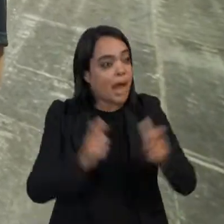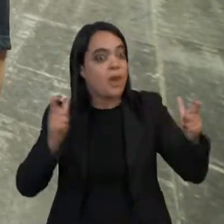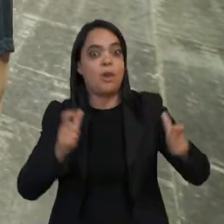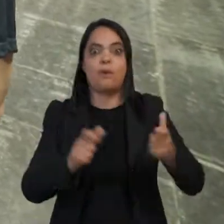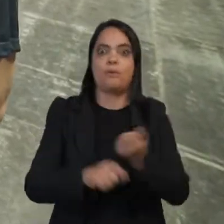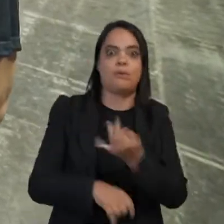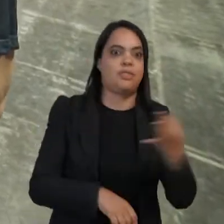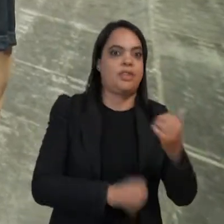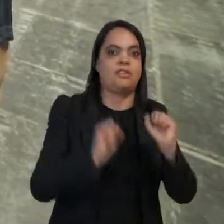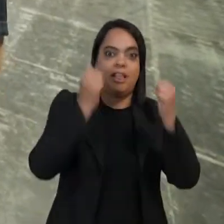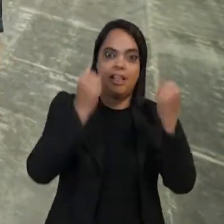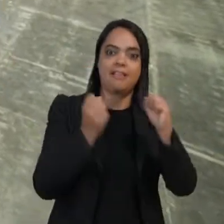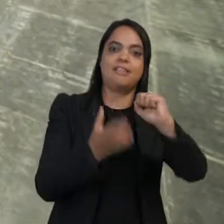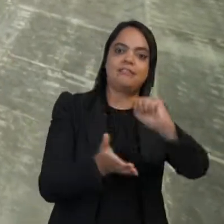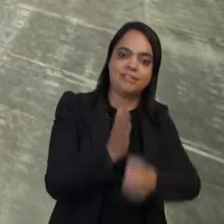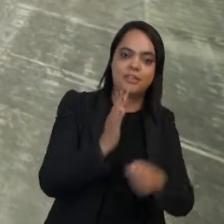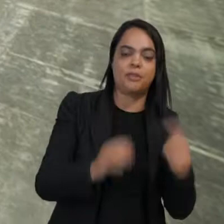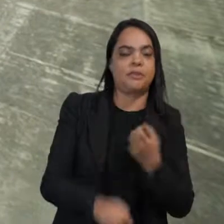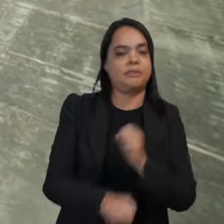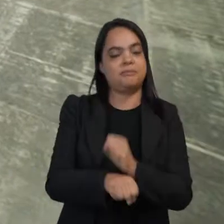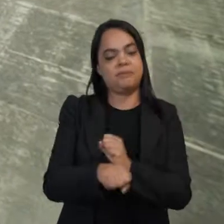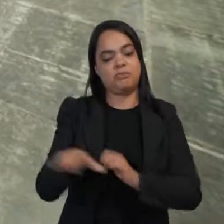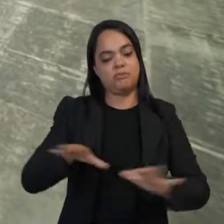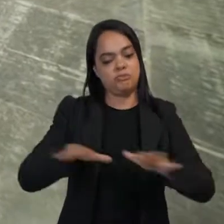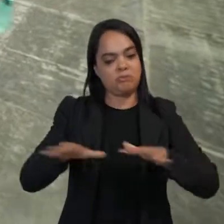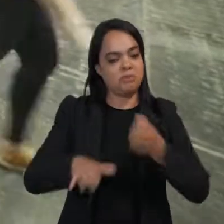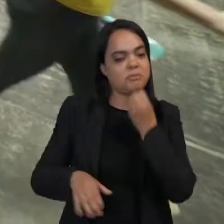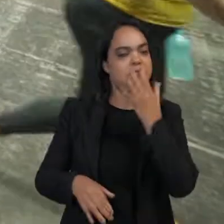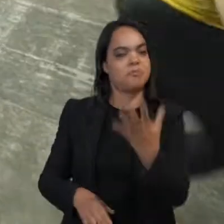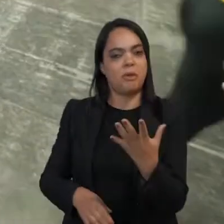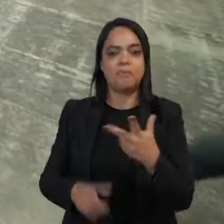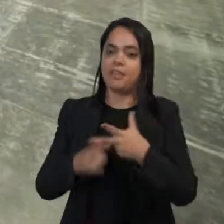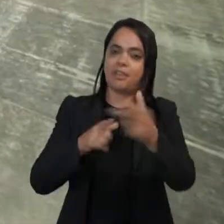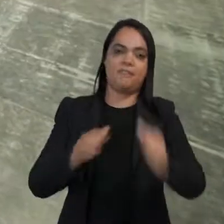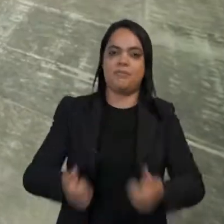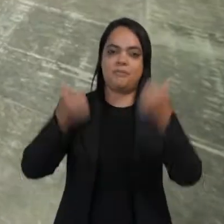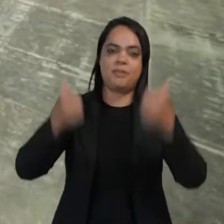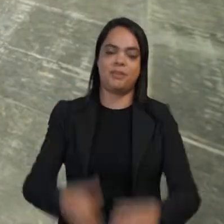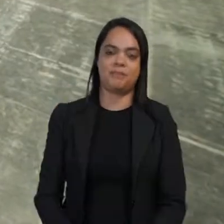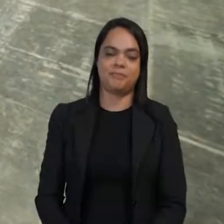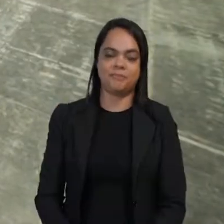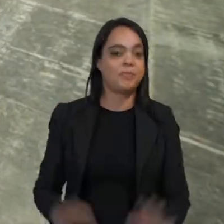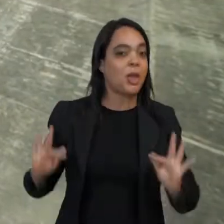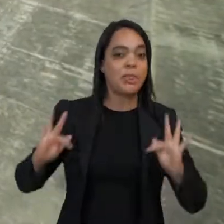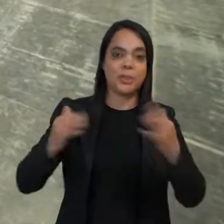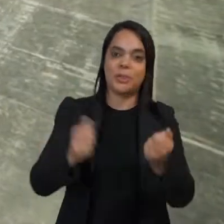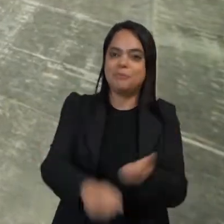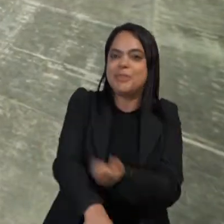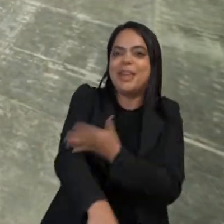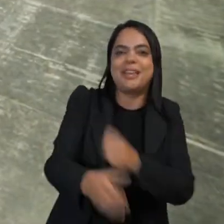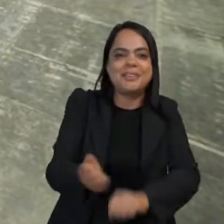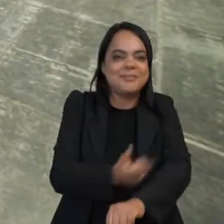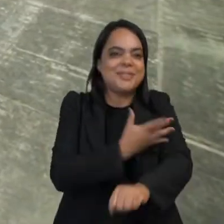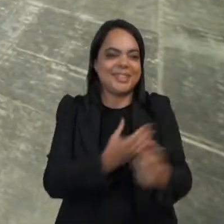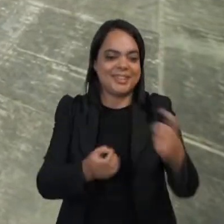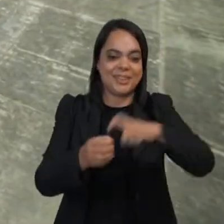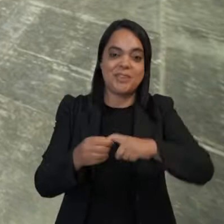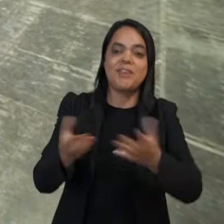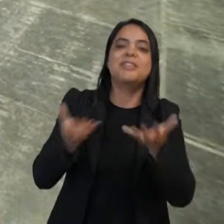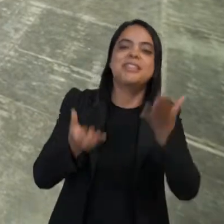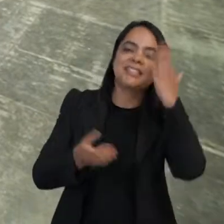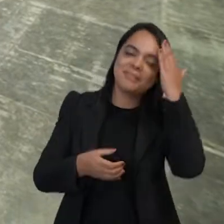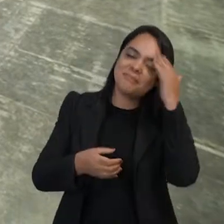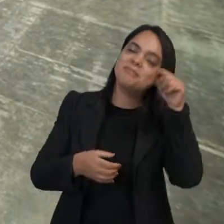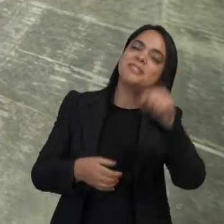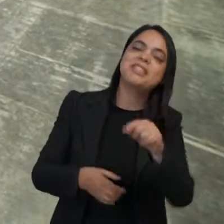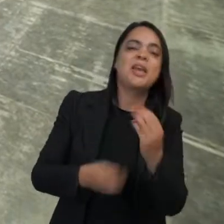atletas inscritos, então a gente espera jogos muito bons e que vençam o melhor. Todo mundo está emocionado com essa volta. Eu quero